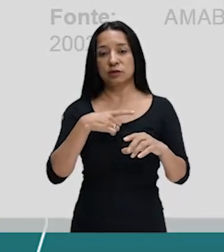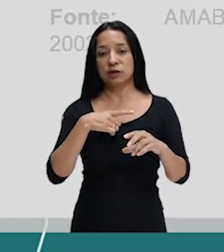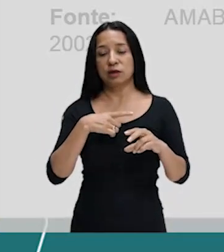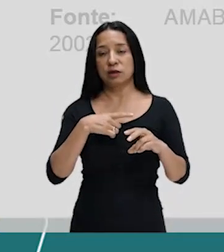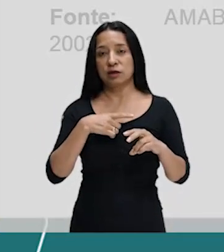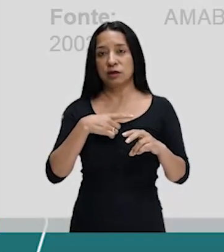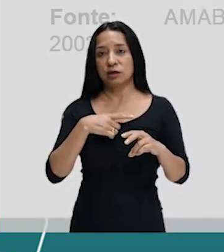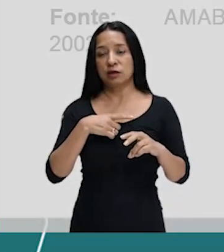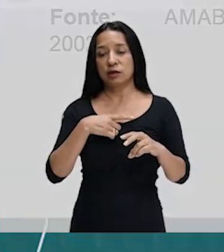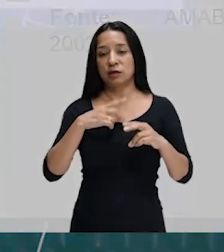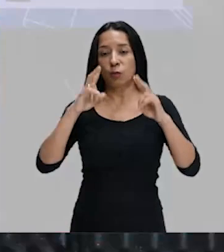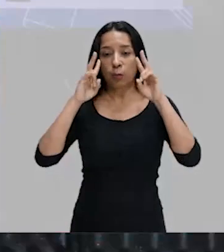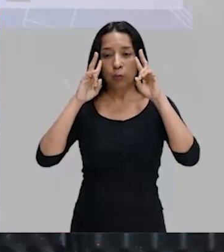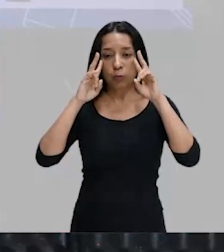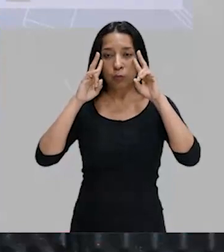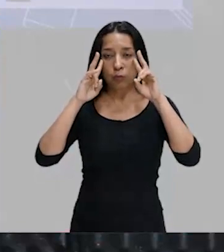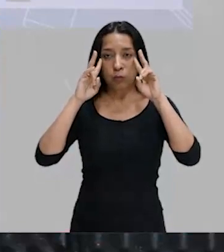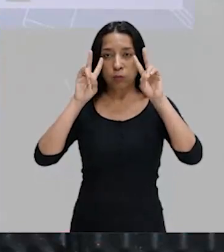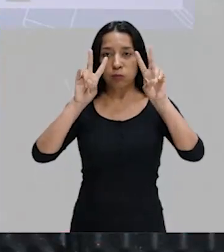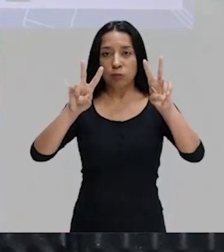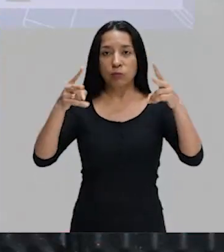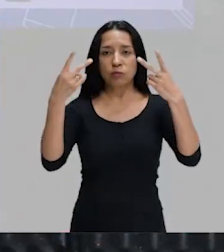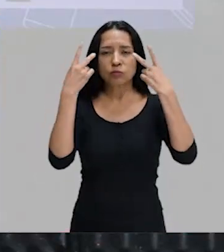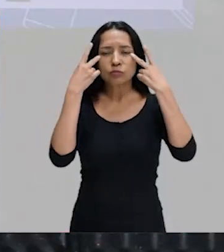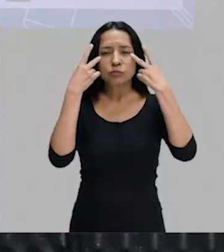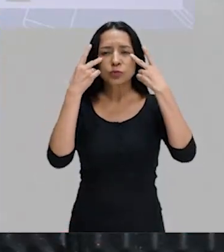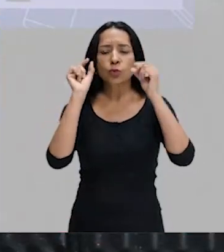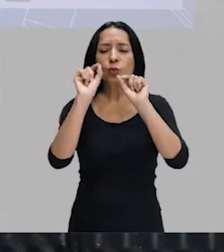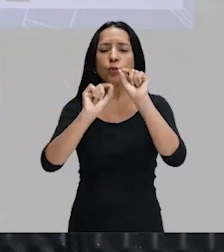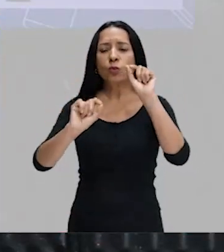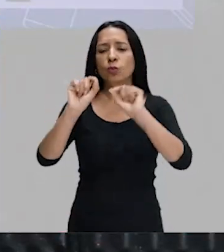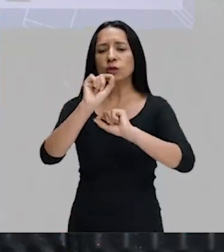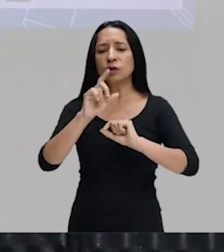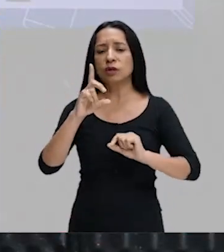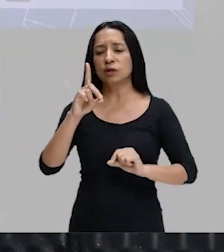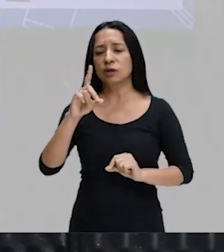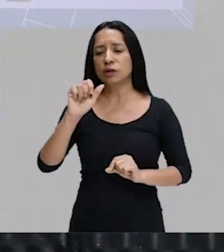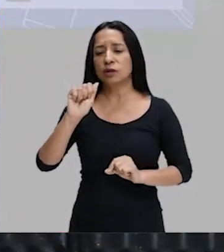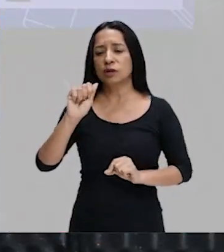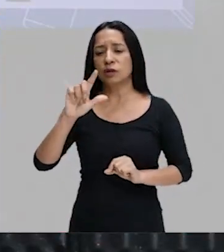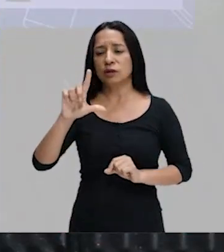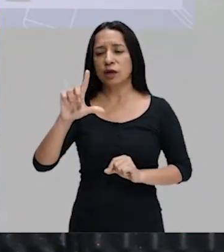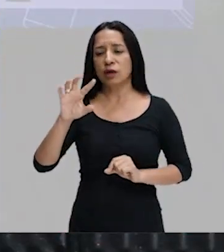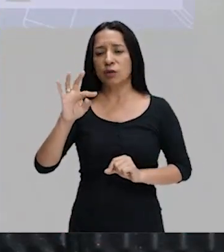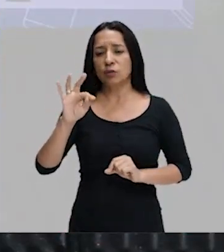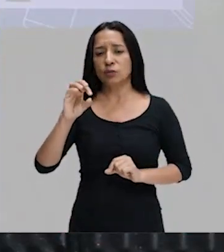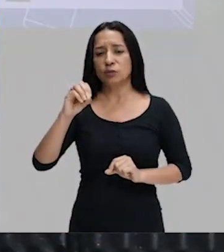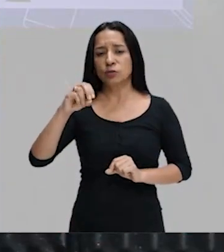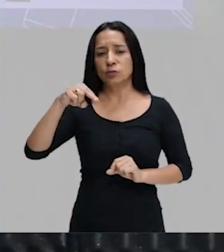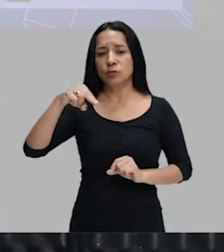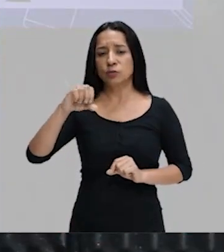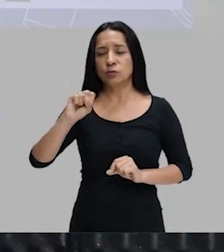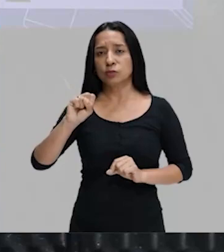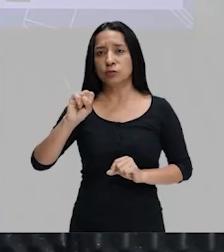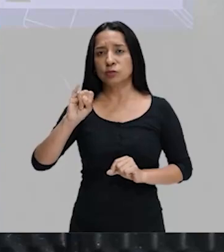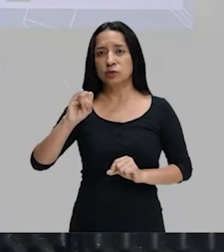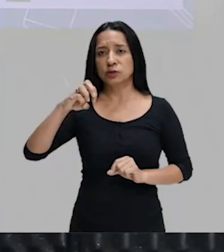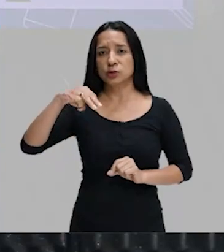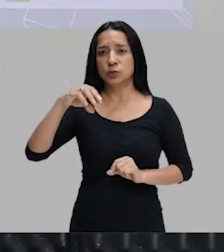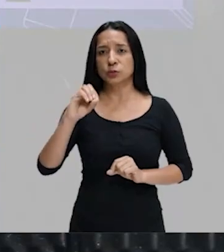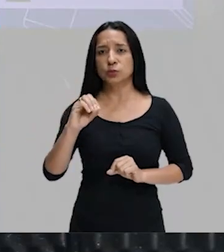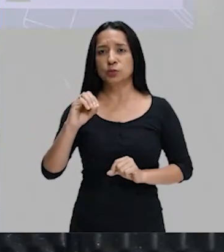de daltonismo, tá? O que seria o daltonismo? Como vocês podem ver, algumas pessoas que estiverem aí